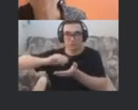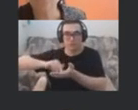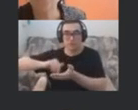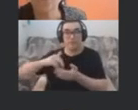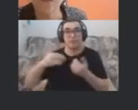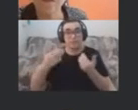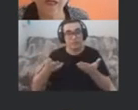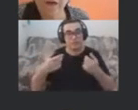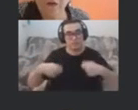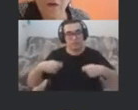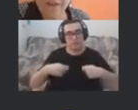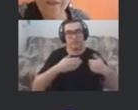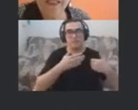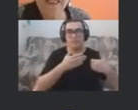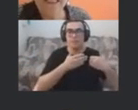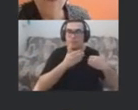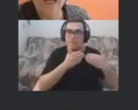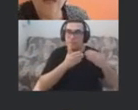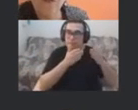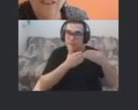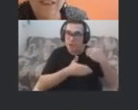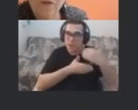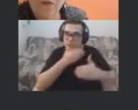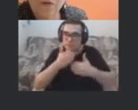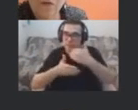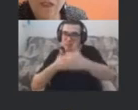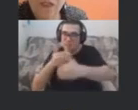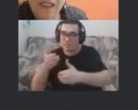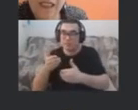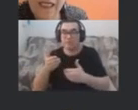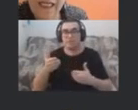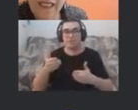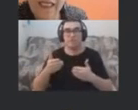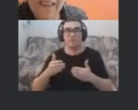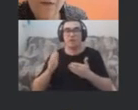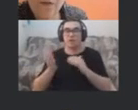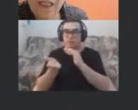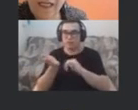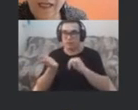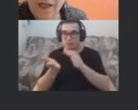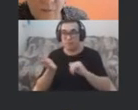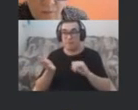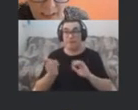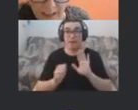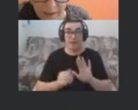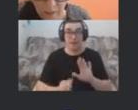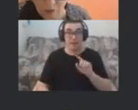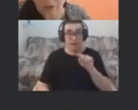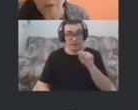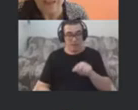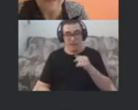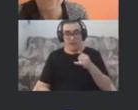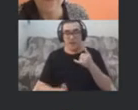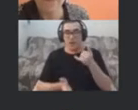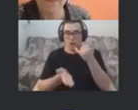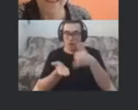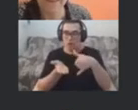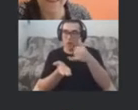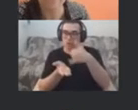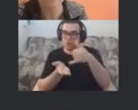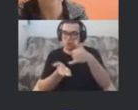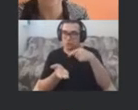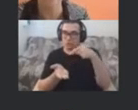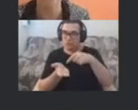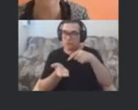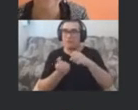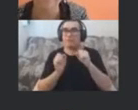para remover esses constituintes maiores. E no caso aqui da gordura, ela é ela pode causar interferência